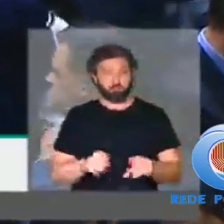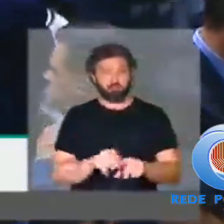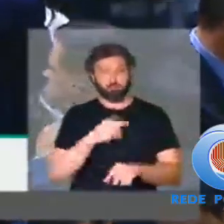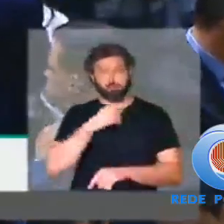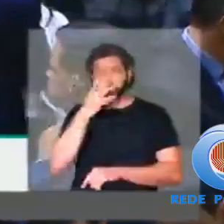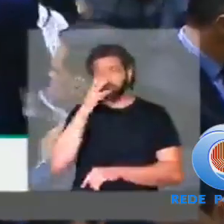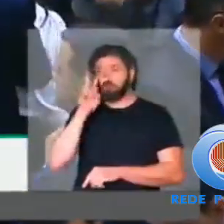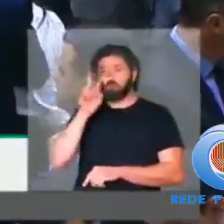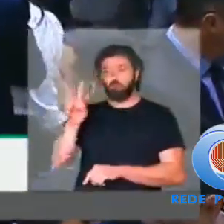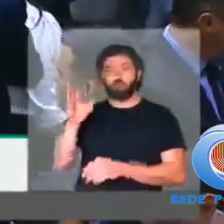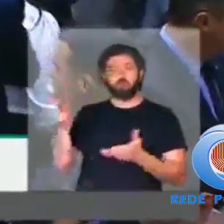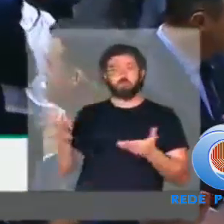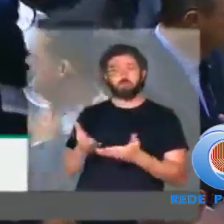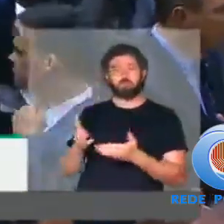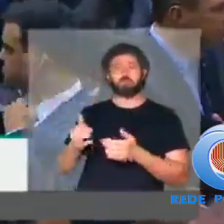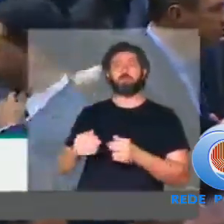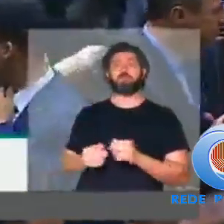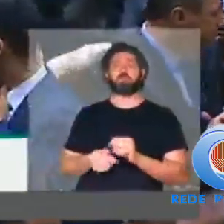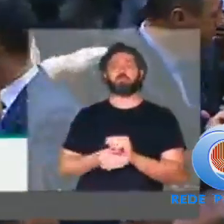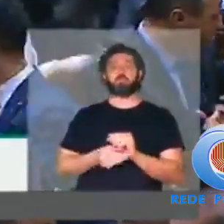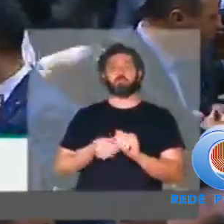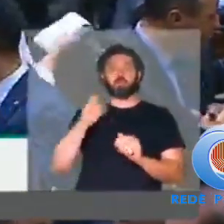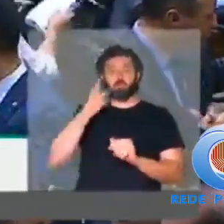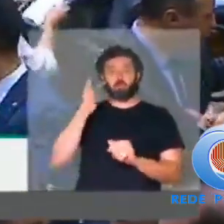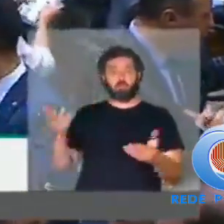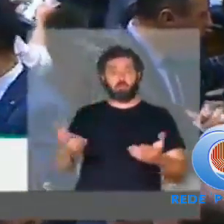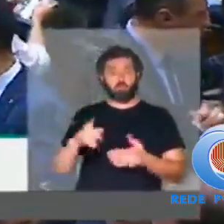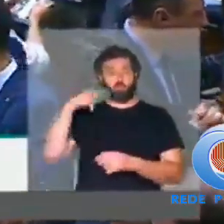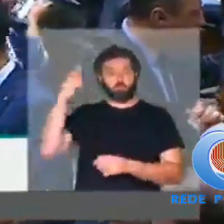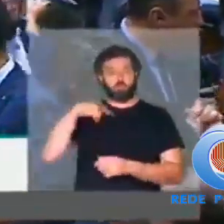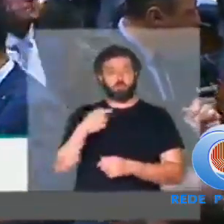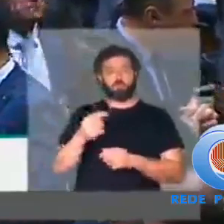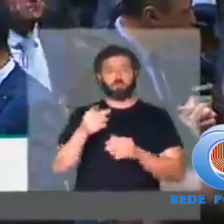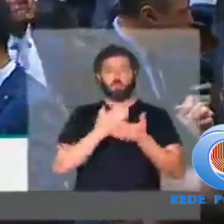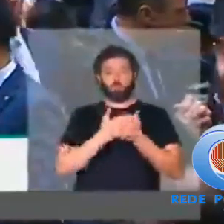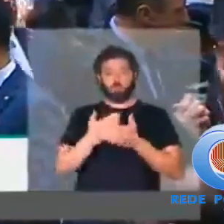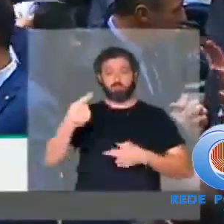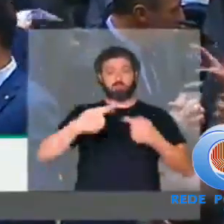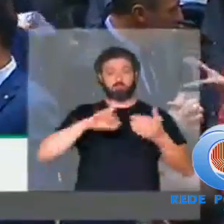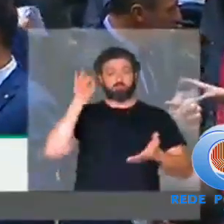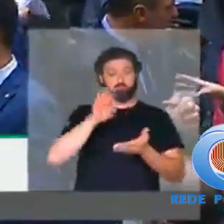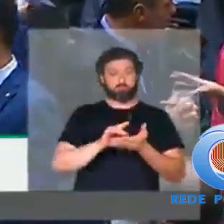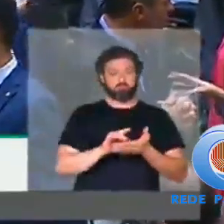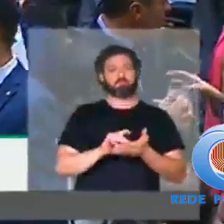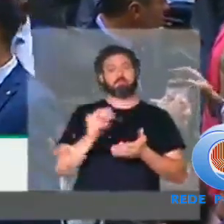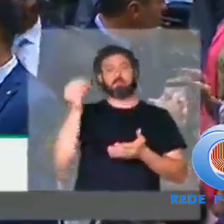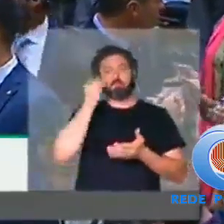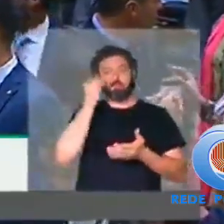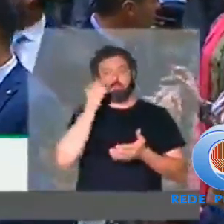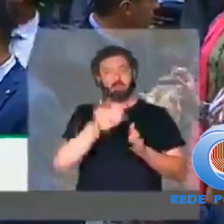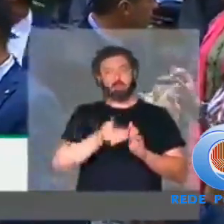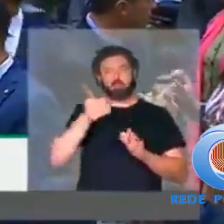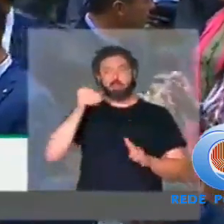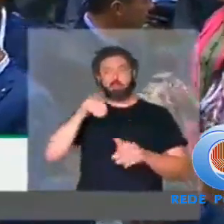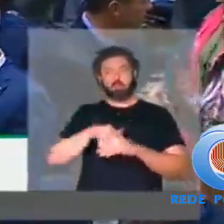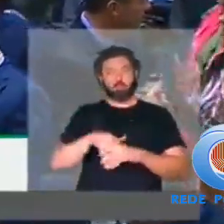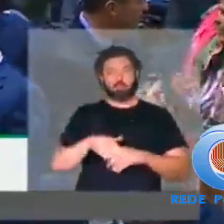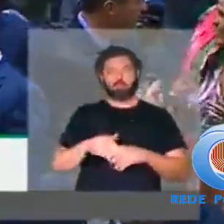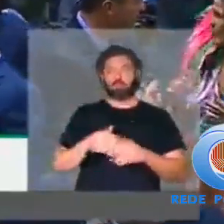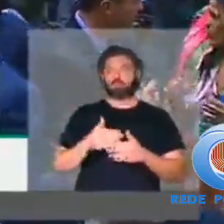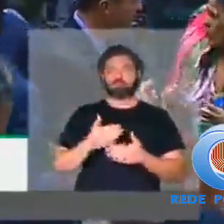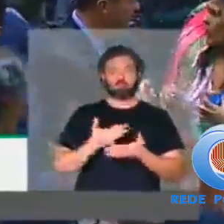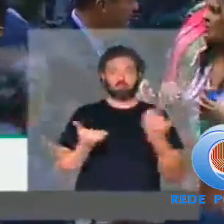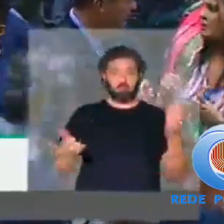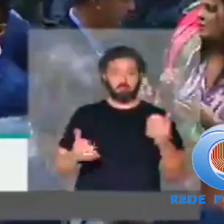A gente acompanha mais um deputado falando agora, daqui a pouquinho já vão entrar mesmo na discussão, né? Essa tentativa de retirar de pauta acabou